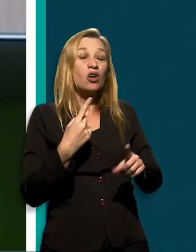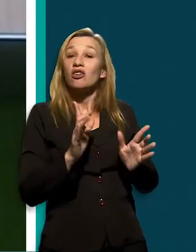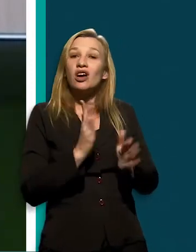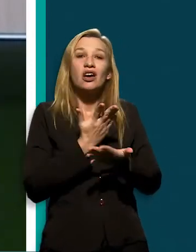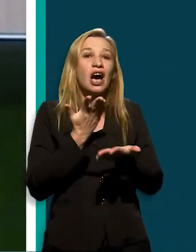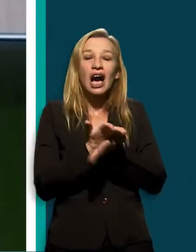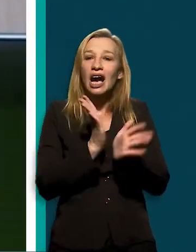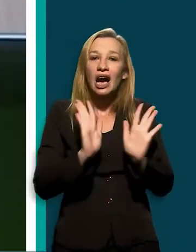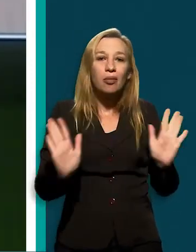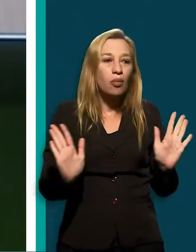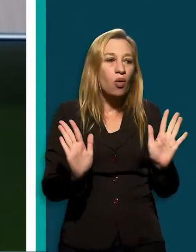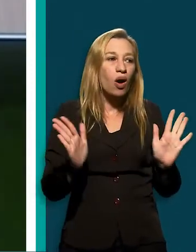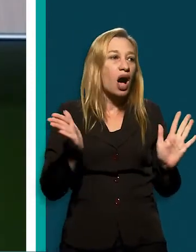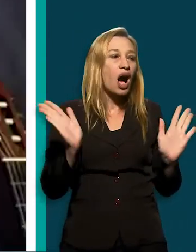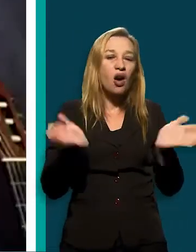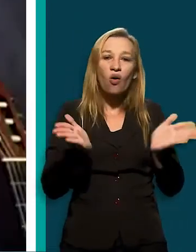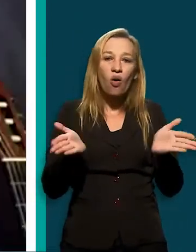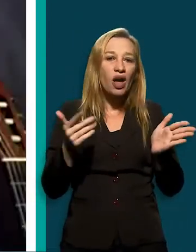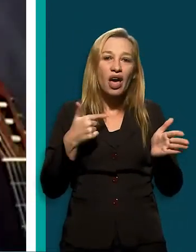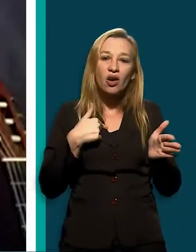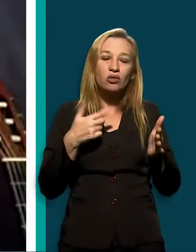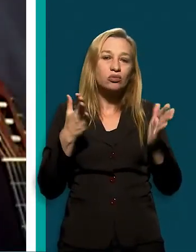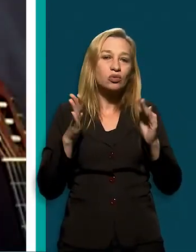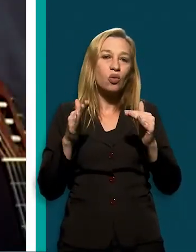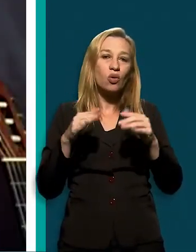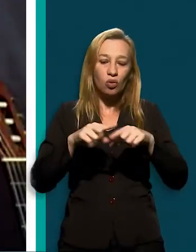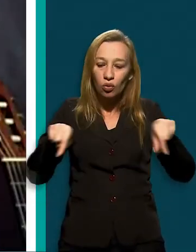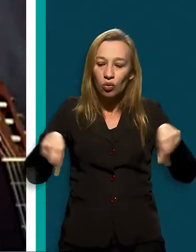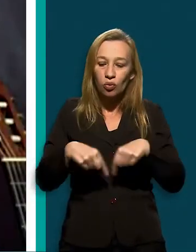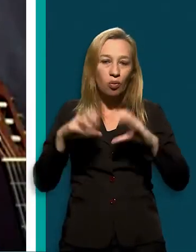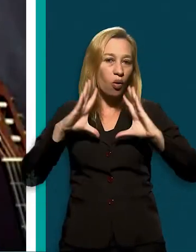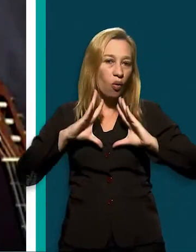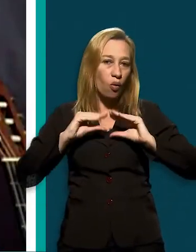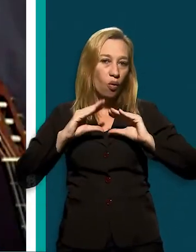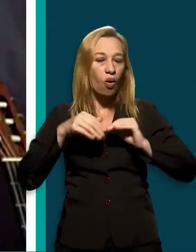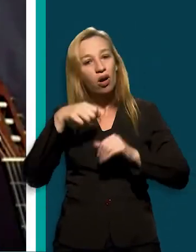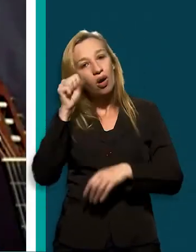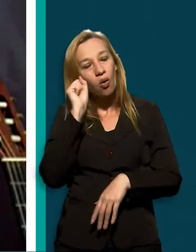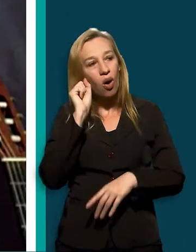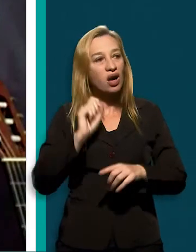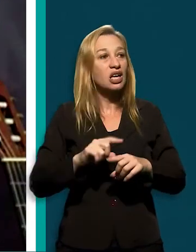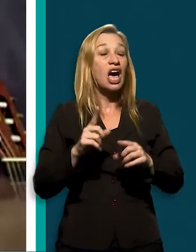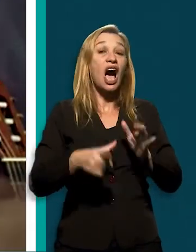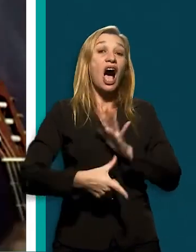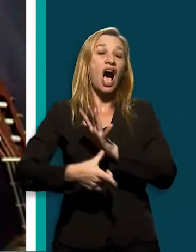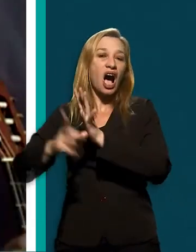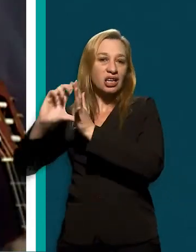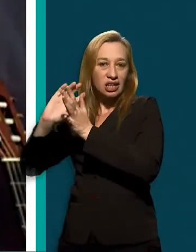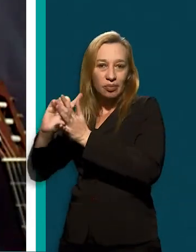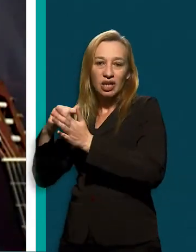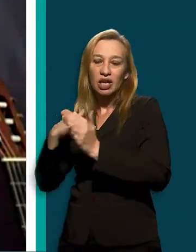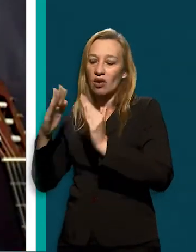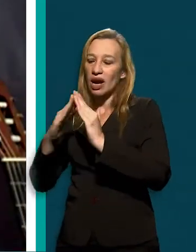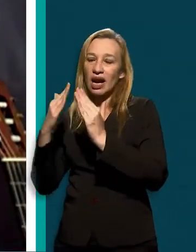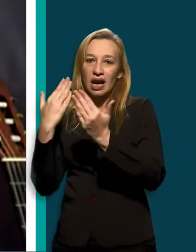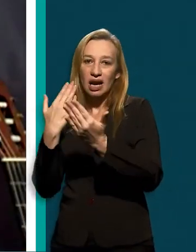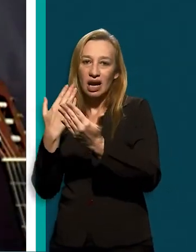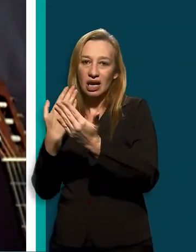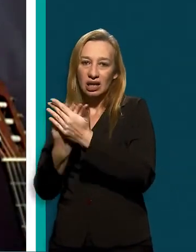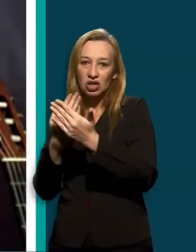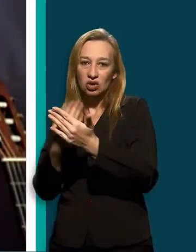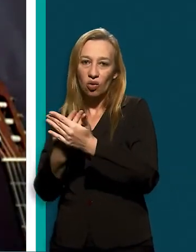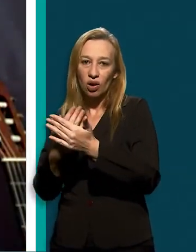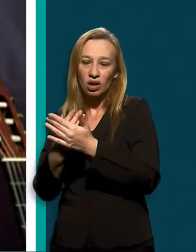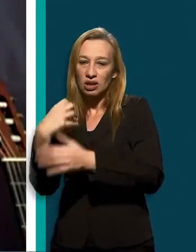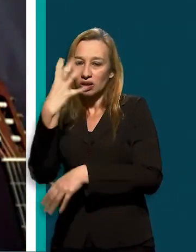eu falo assim, encerrou o expediente, eu já estou no meu quarto. Então, assim, antigamente eu terminava as aulas na escola de música